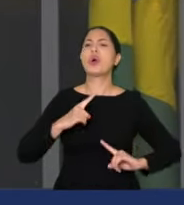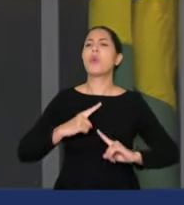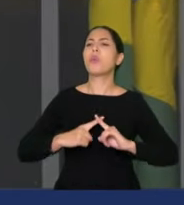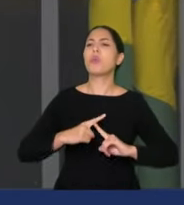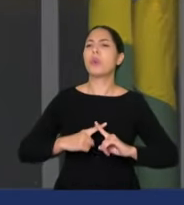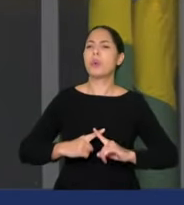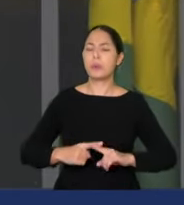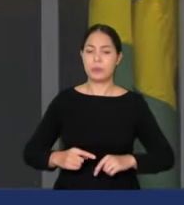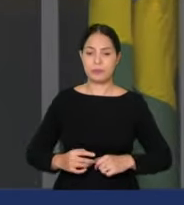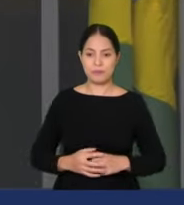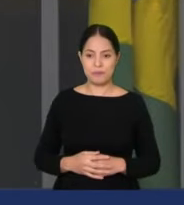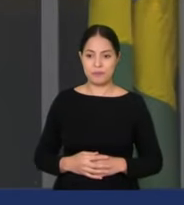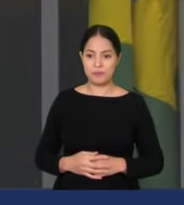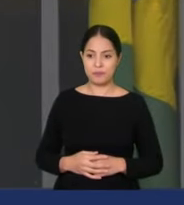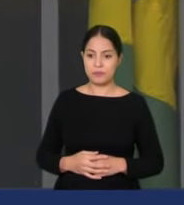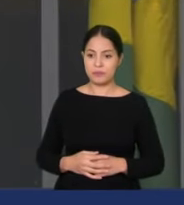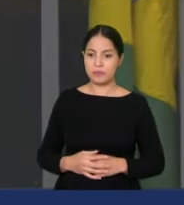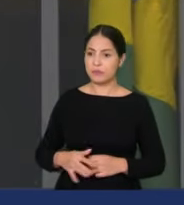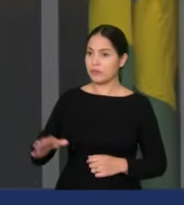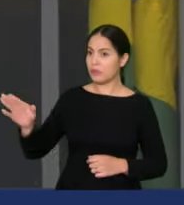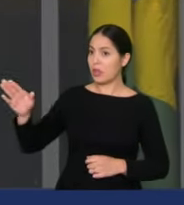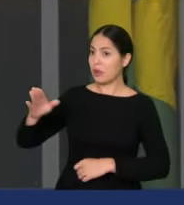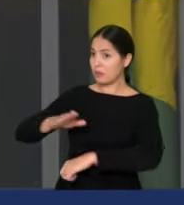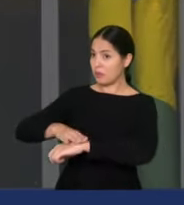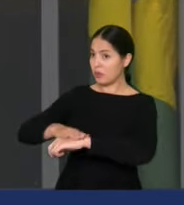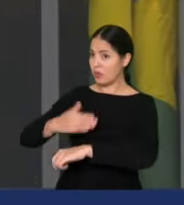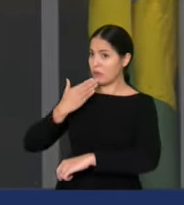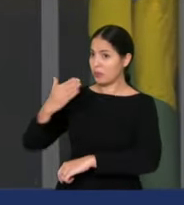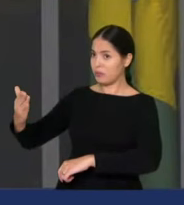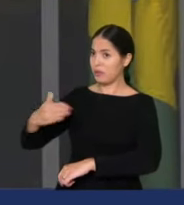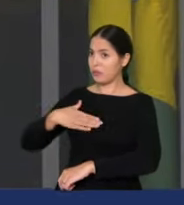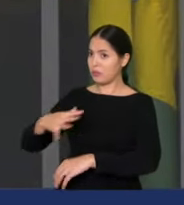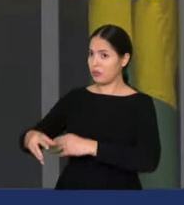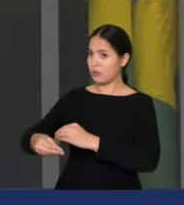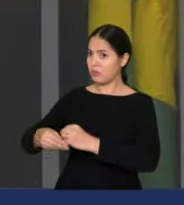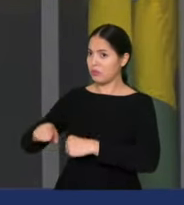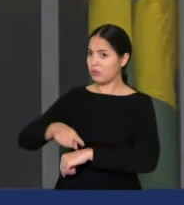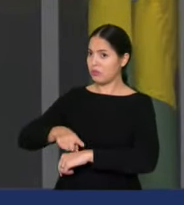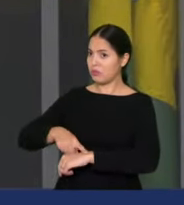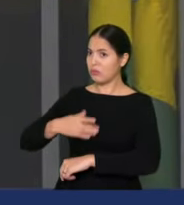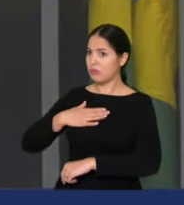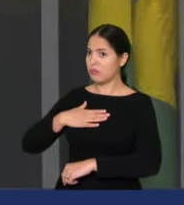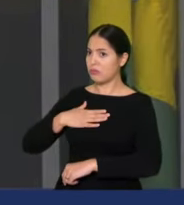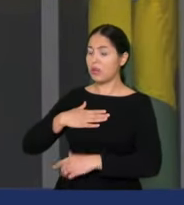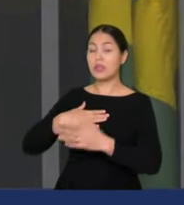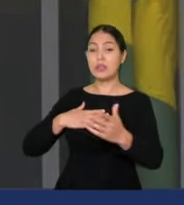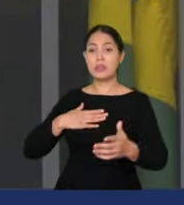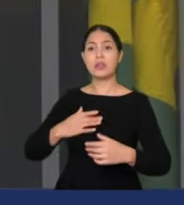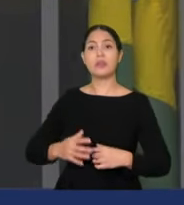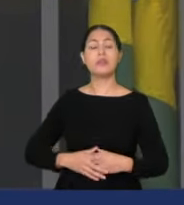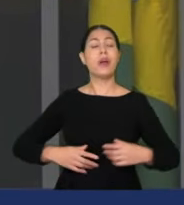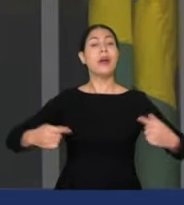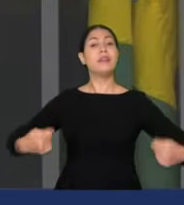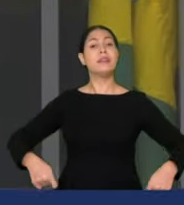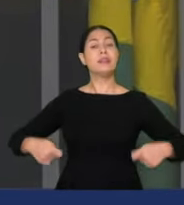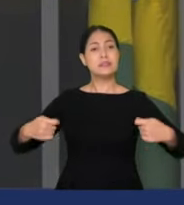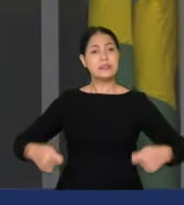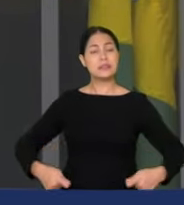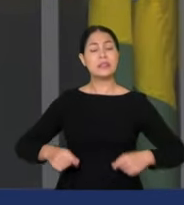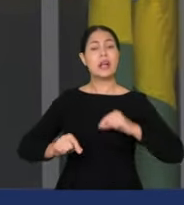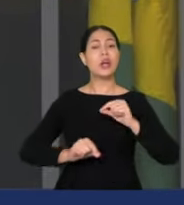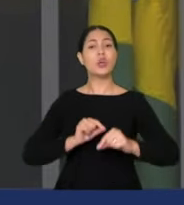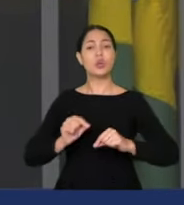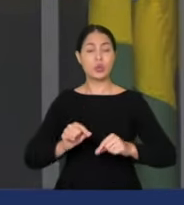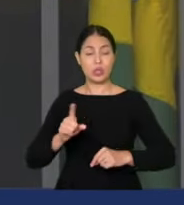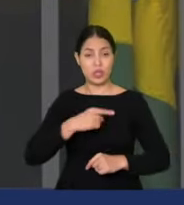foi exatamente o, por favor, o tempo aqui, ó. Foi exatamente a necessidade de apurarmos o